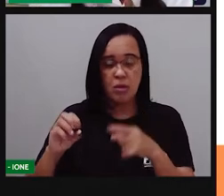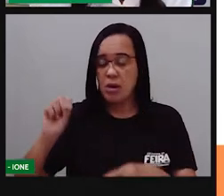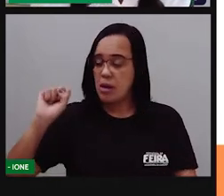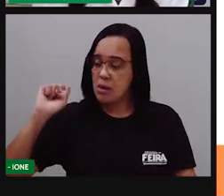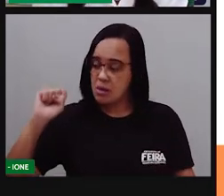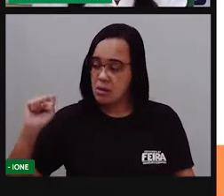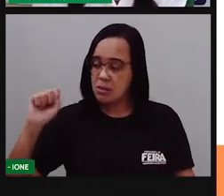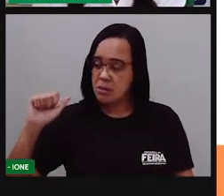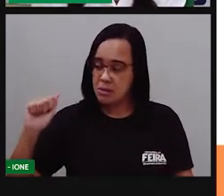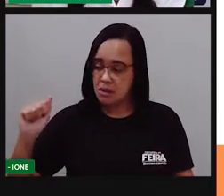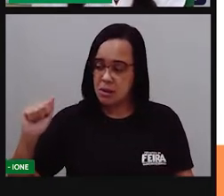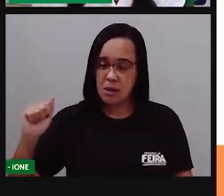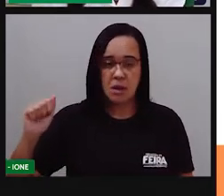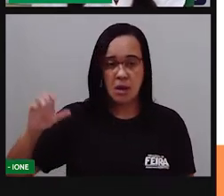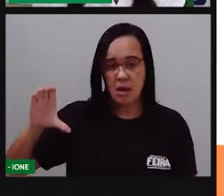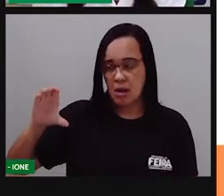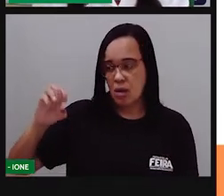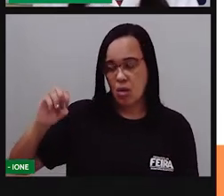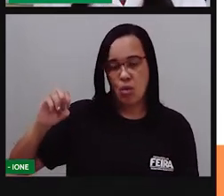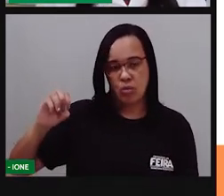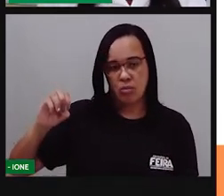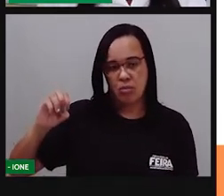o co